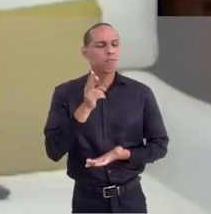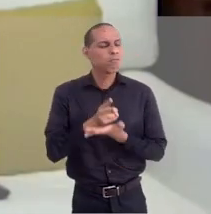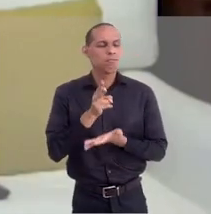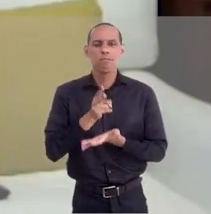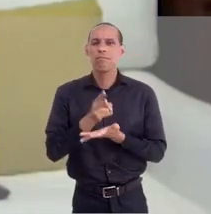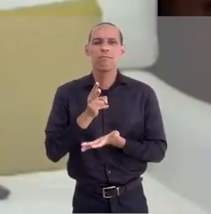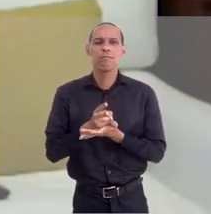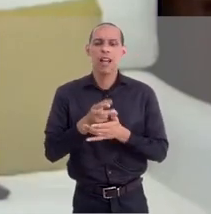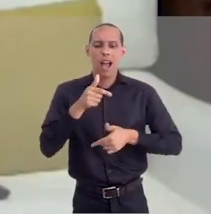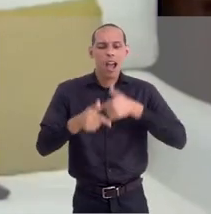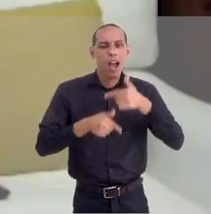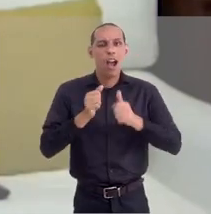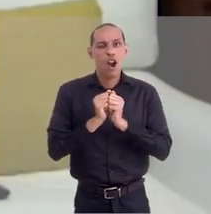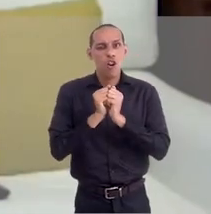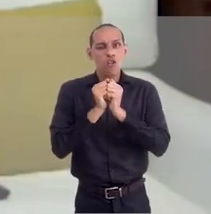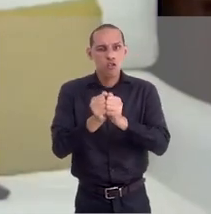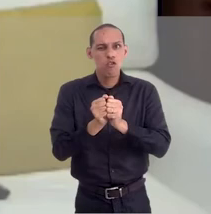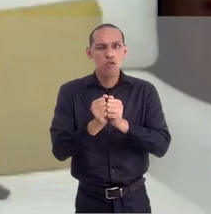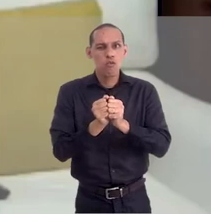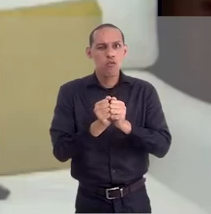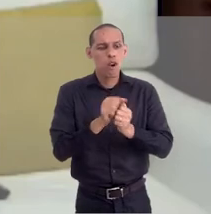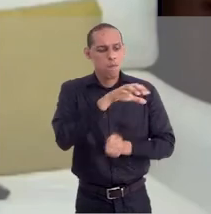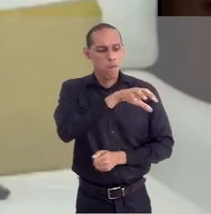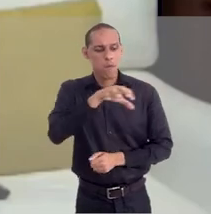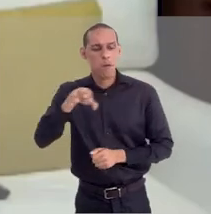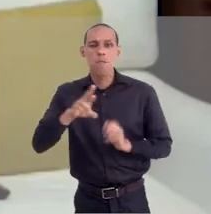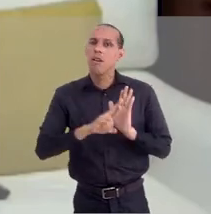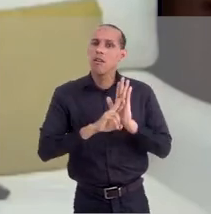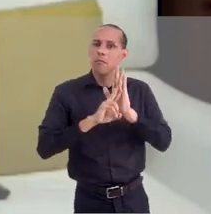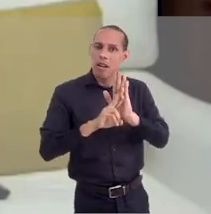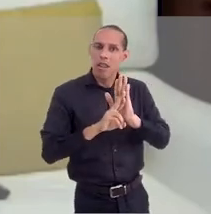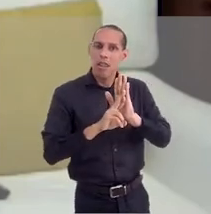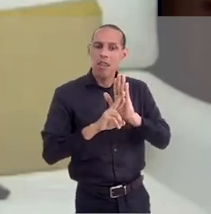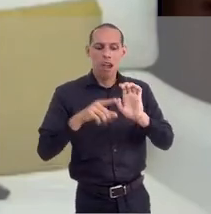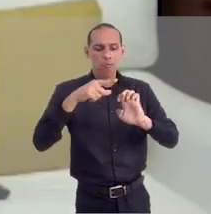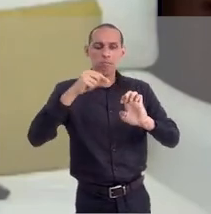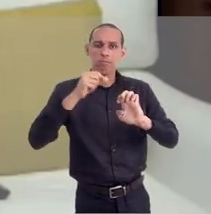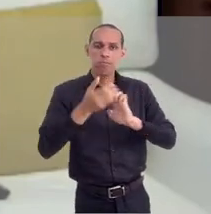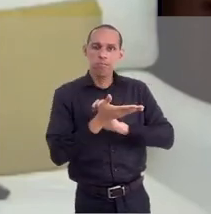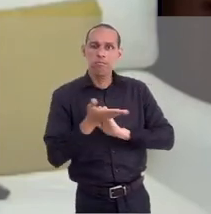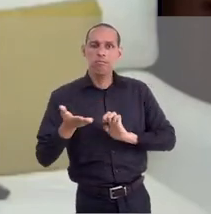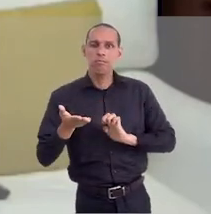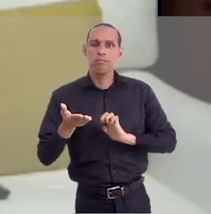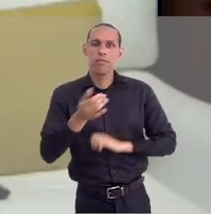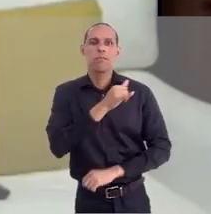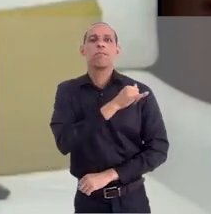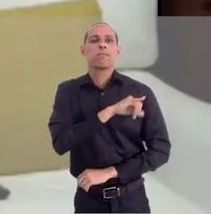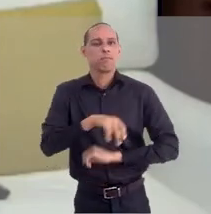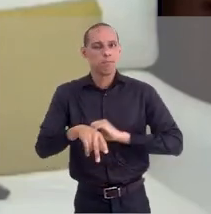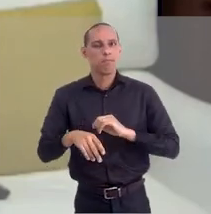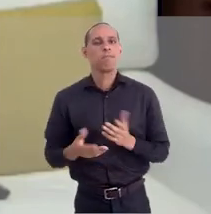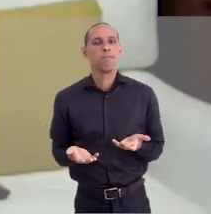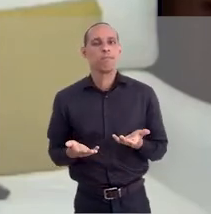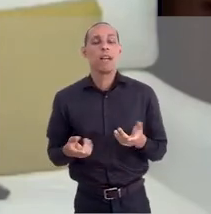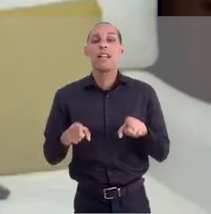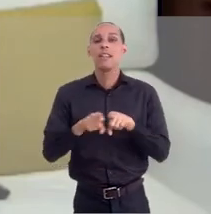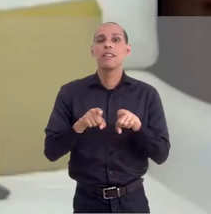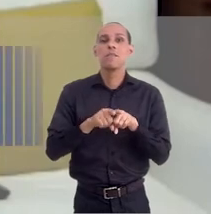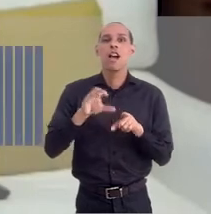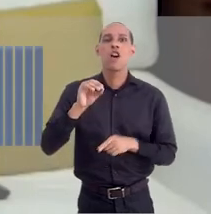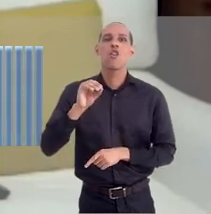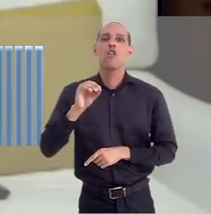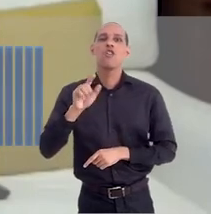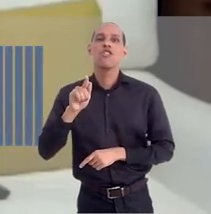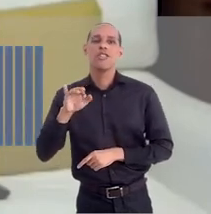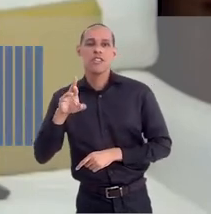está sempre atuando em parceria com as entidades representativas, né, do empresariado do Rio de Janeiro. Você tem uma participação muito